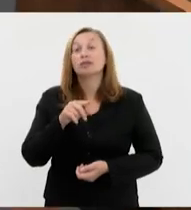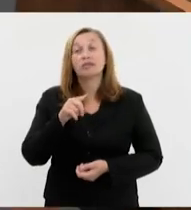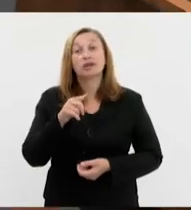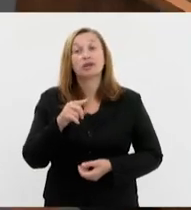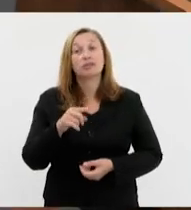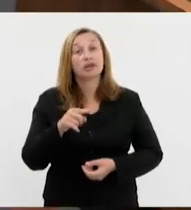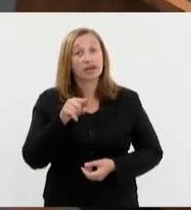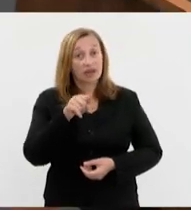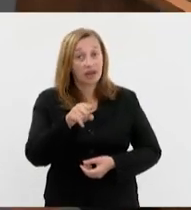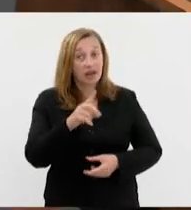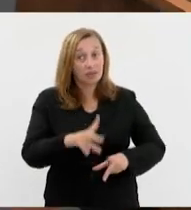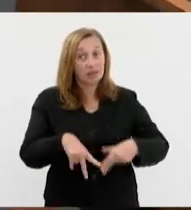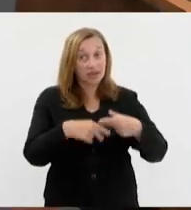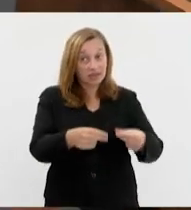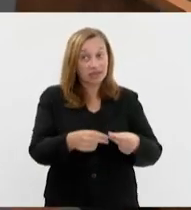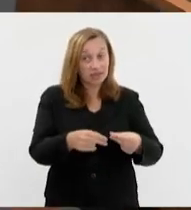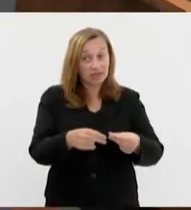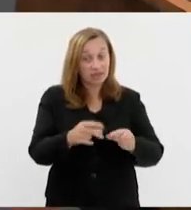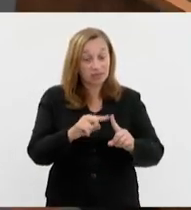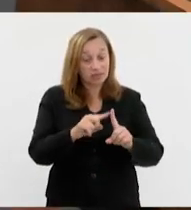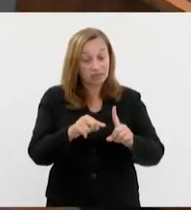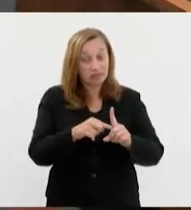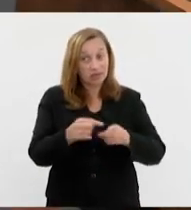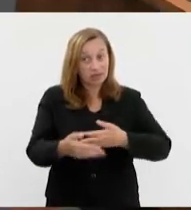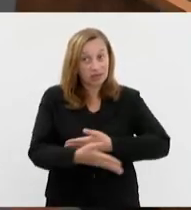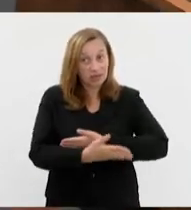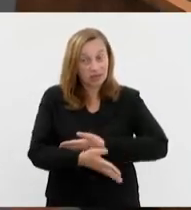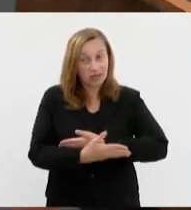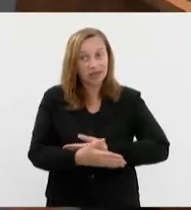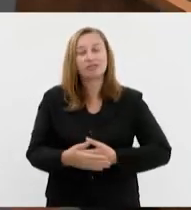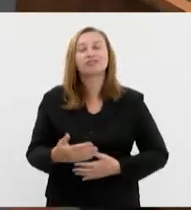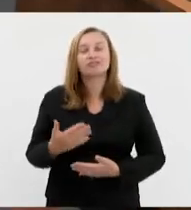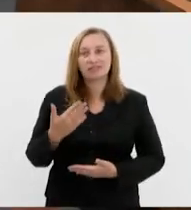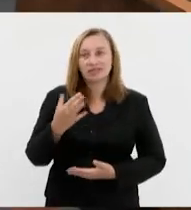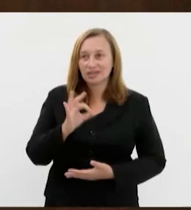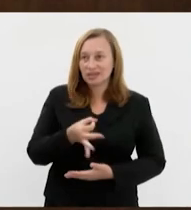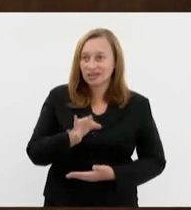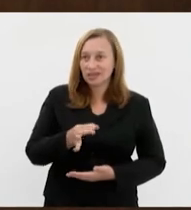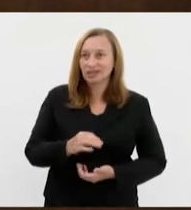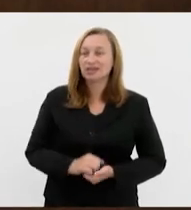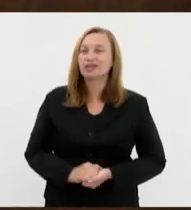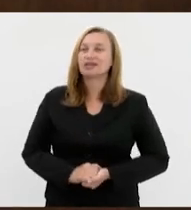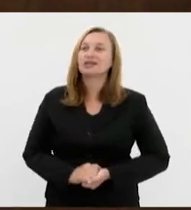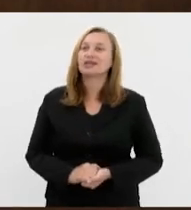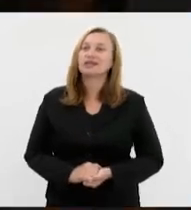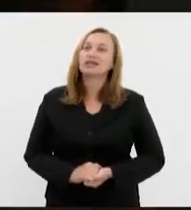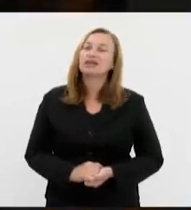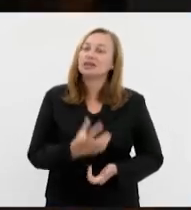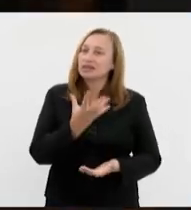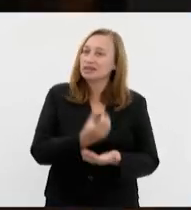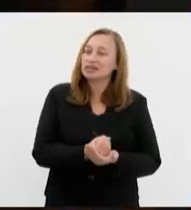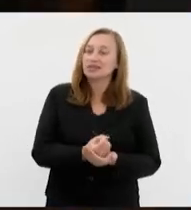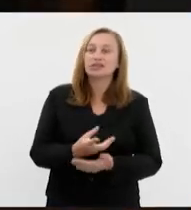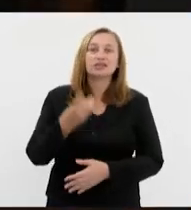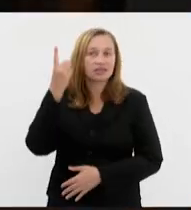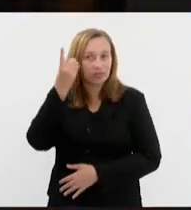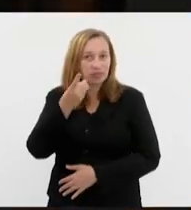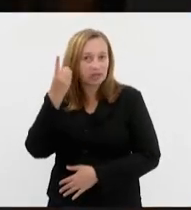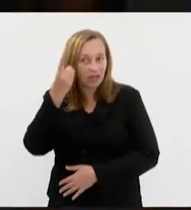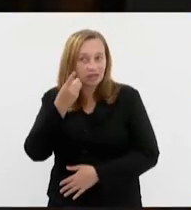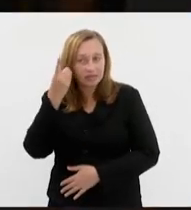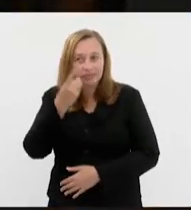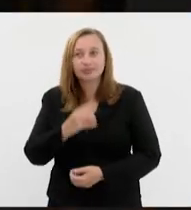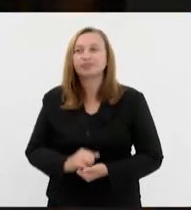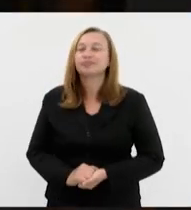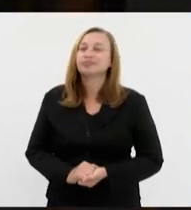ela, que está grávida. Muito obrigado. Exatamente. Bem lembrado o registro, deputado. Diga-se de passagem